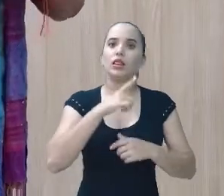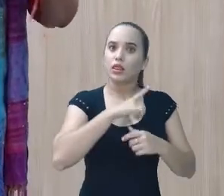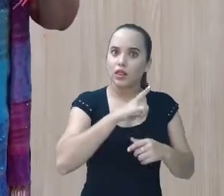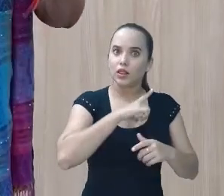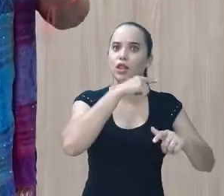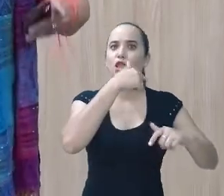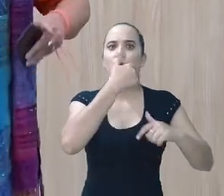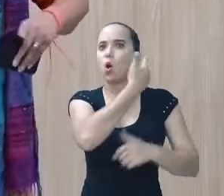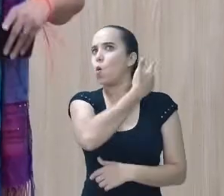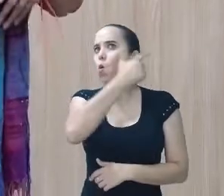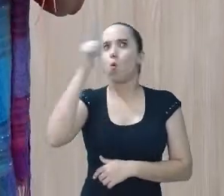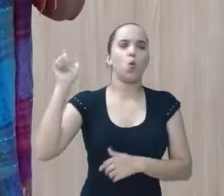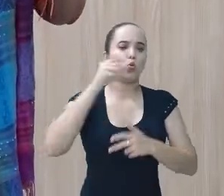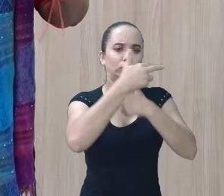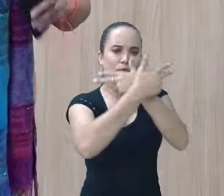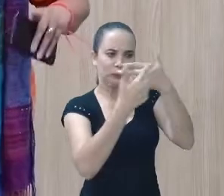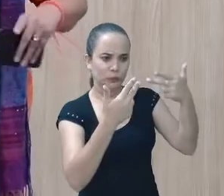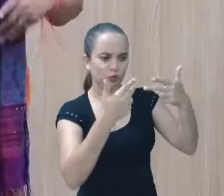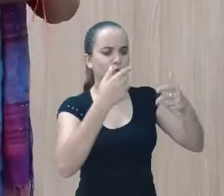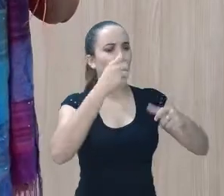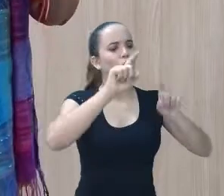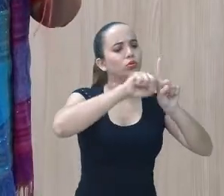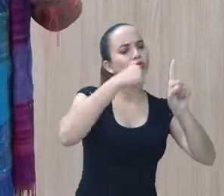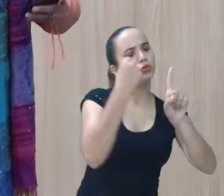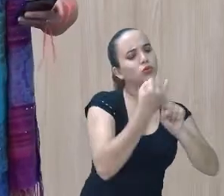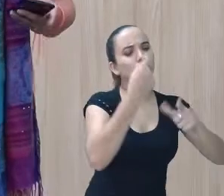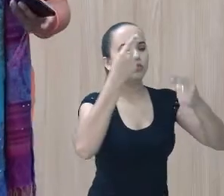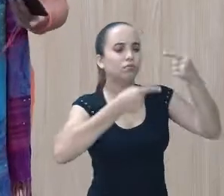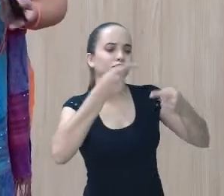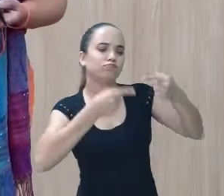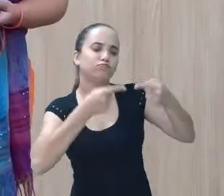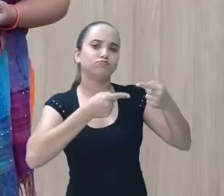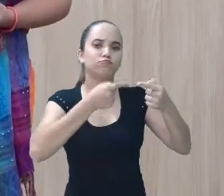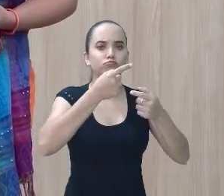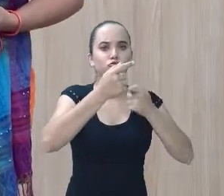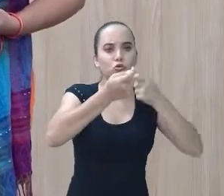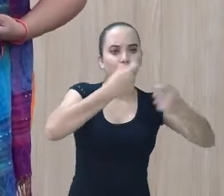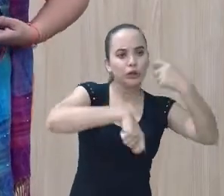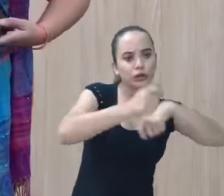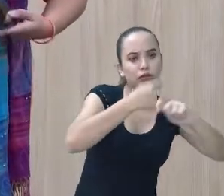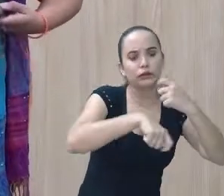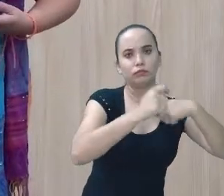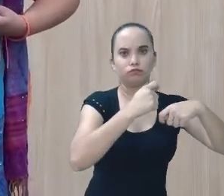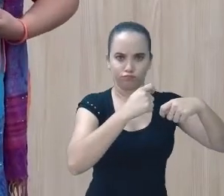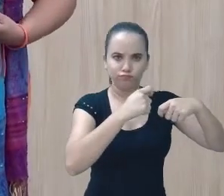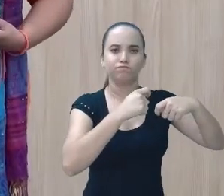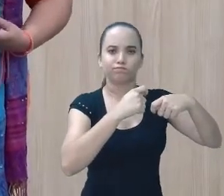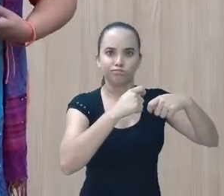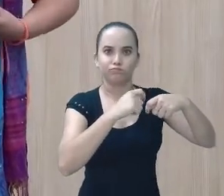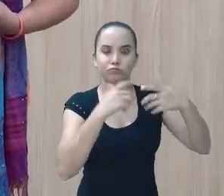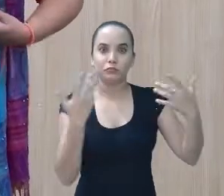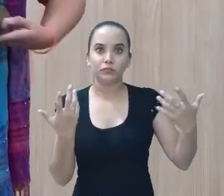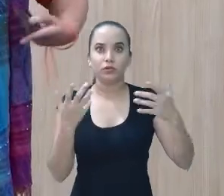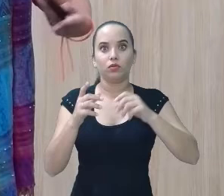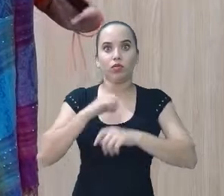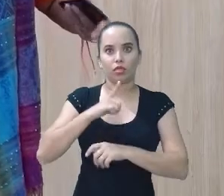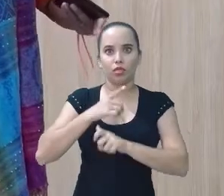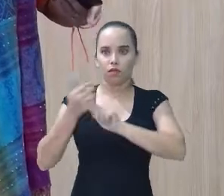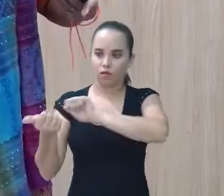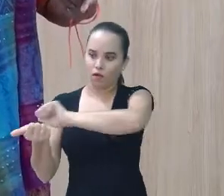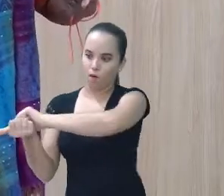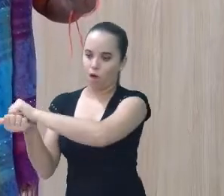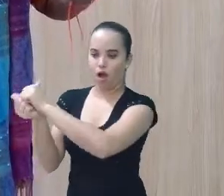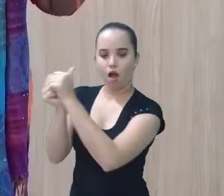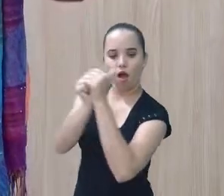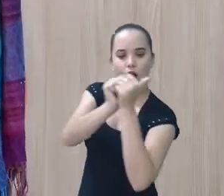Outras realidades sociais, políticas, econômicas. Então, houve aí uma